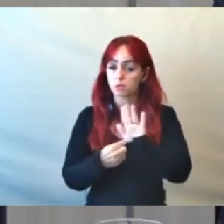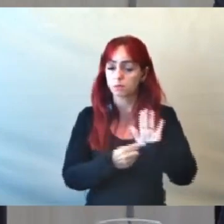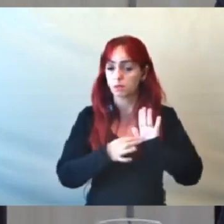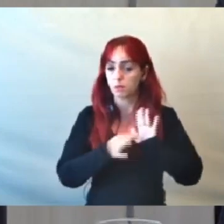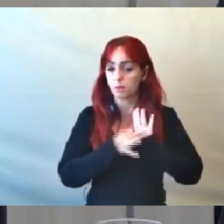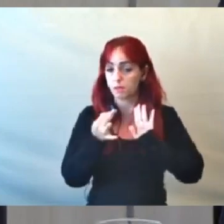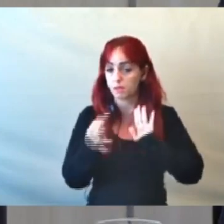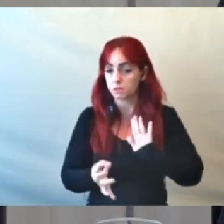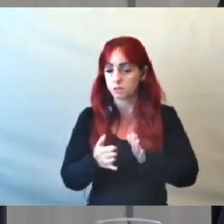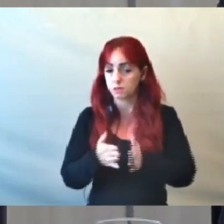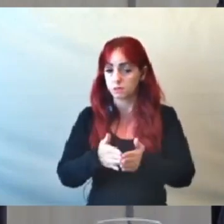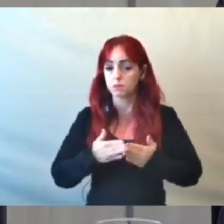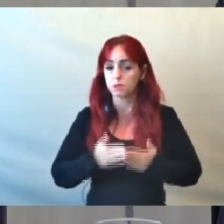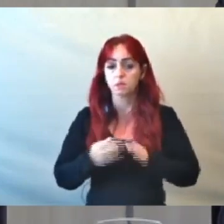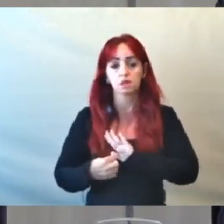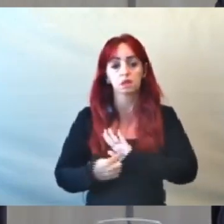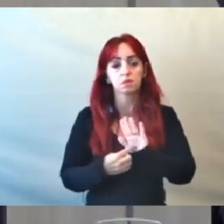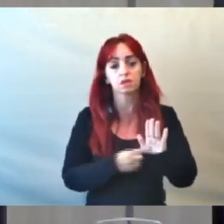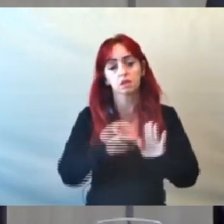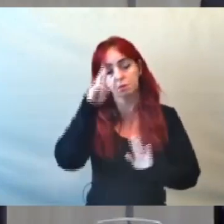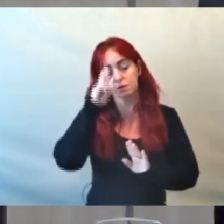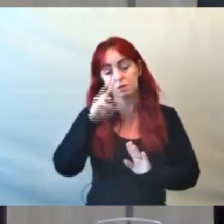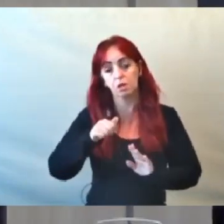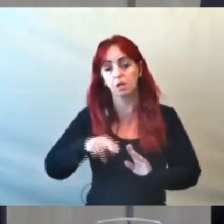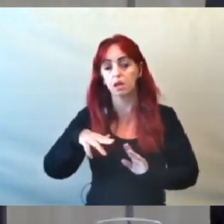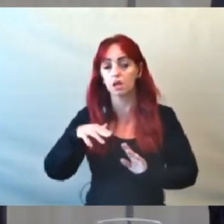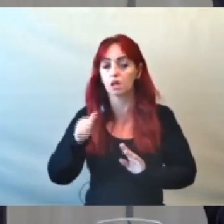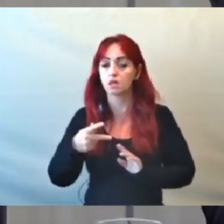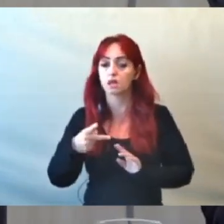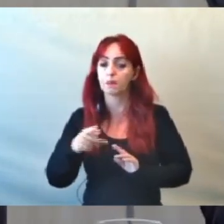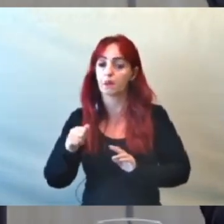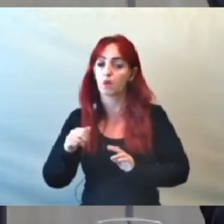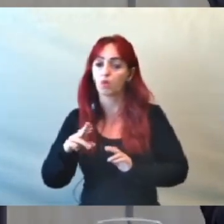Ana Paula Fernandes Viana Furtado, por meio de outros documentos,